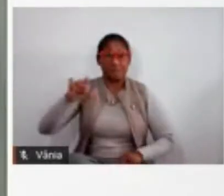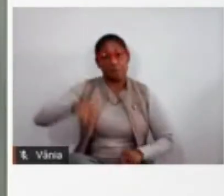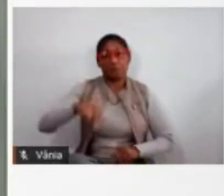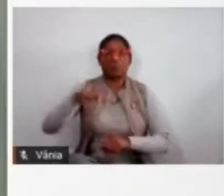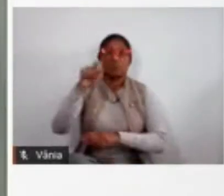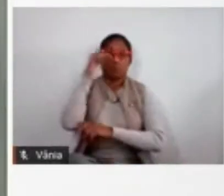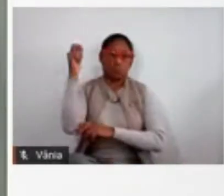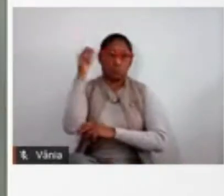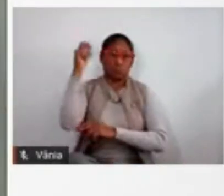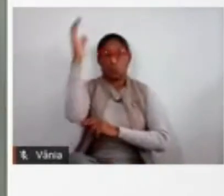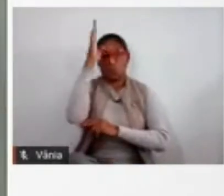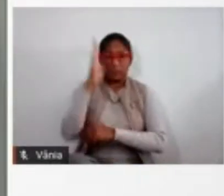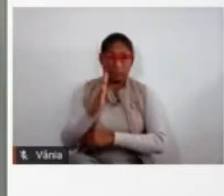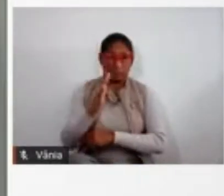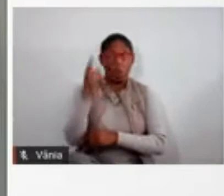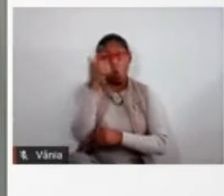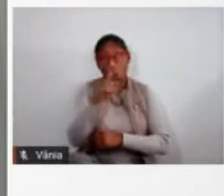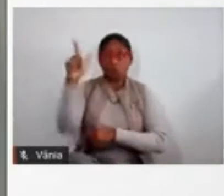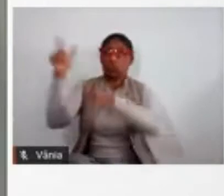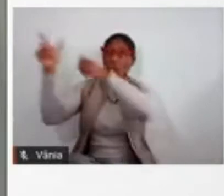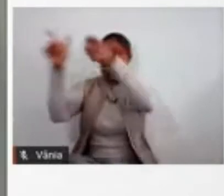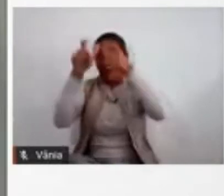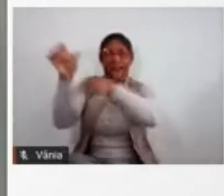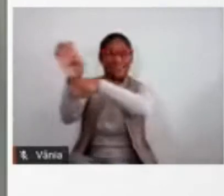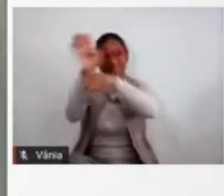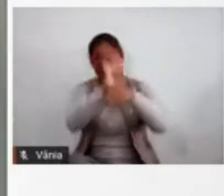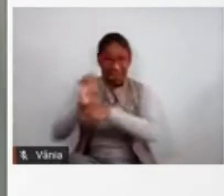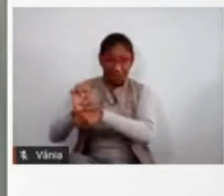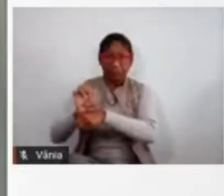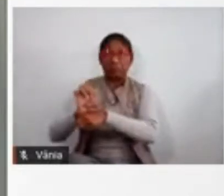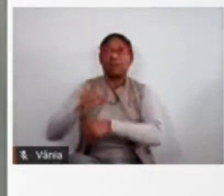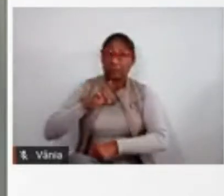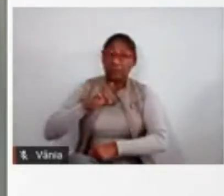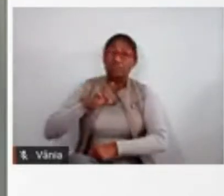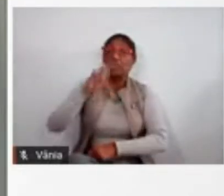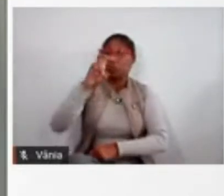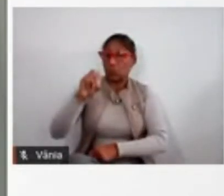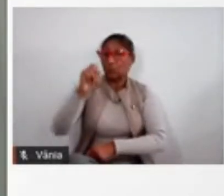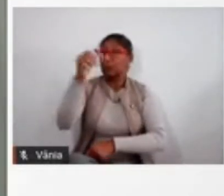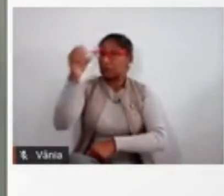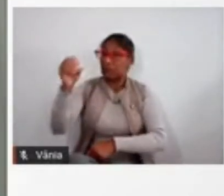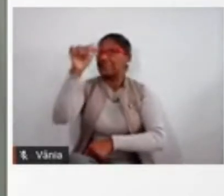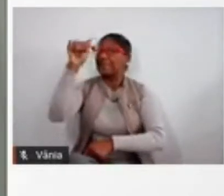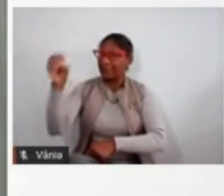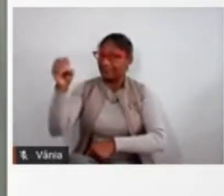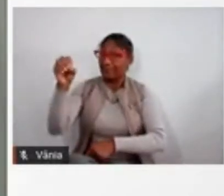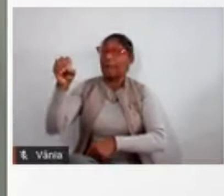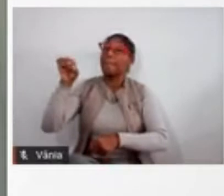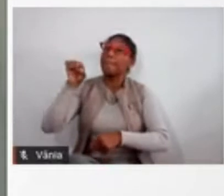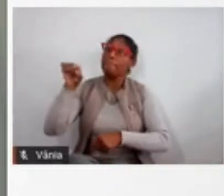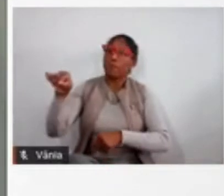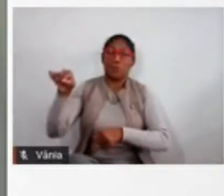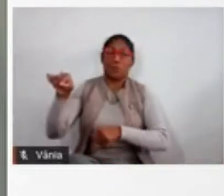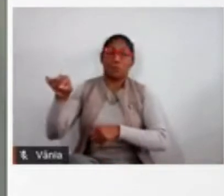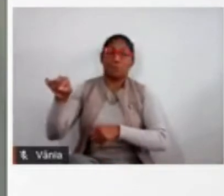outros estados têm em torno de 50 a 70 óbitos por 100 mil habitantes, aqui no Rio Grande do